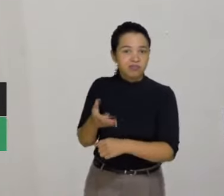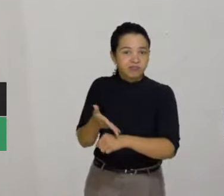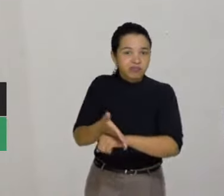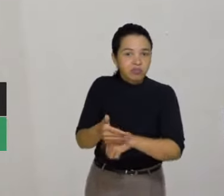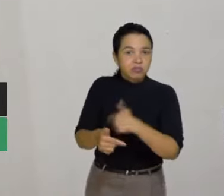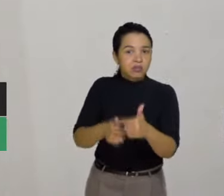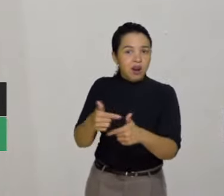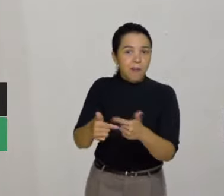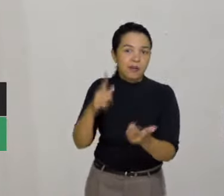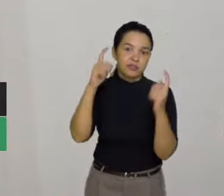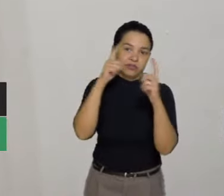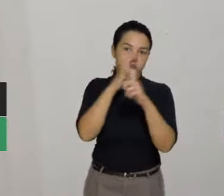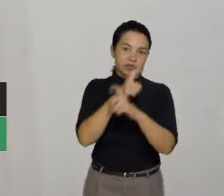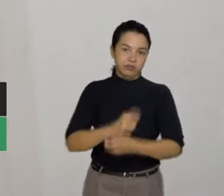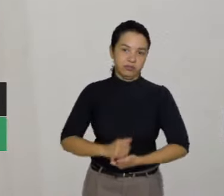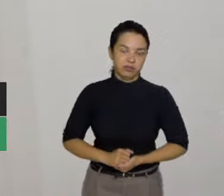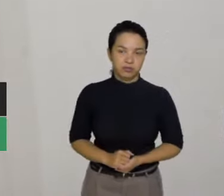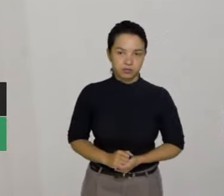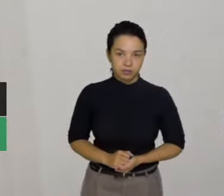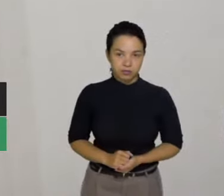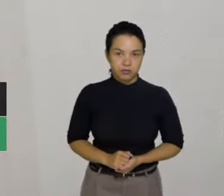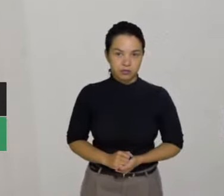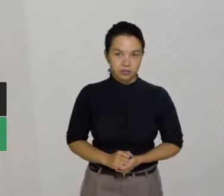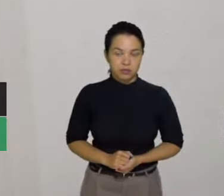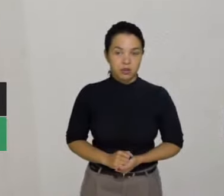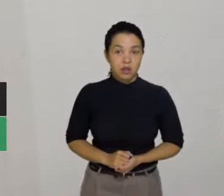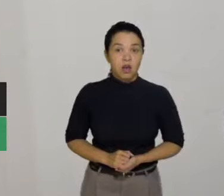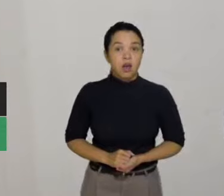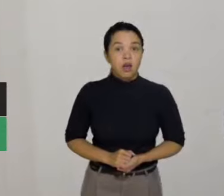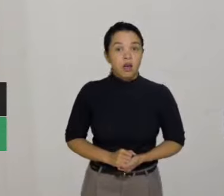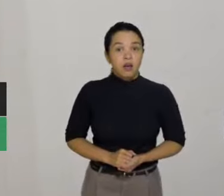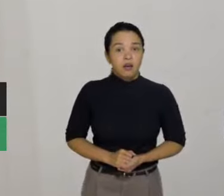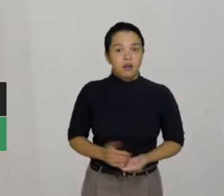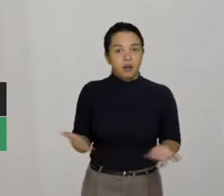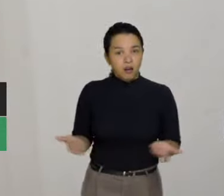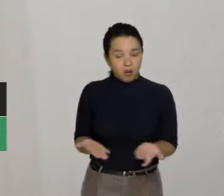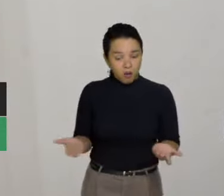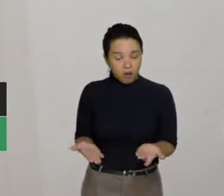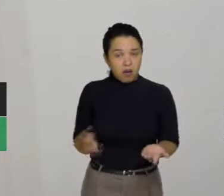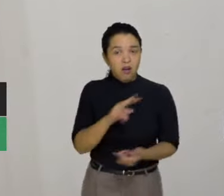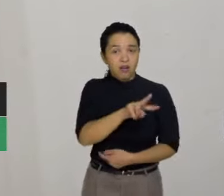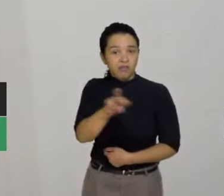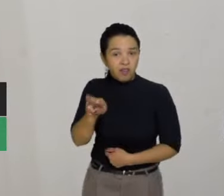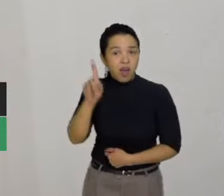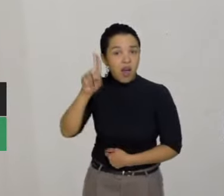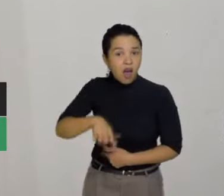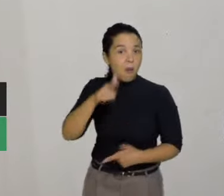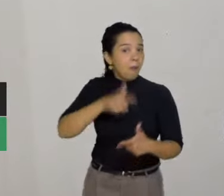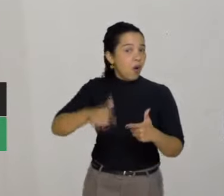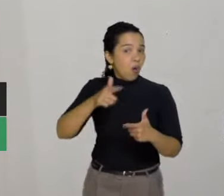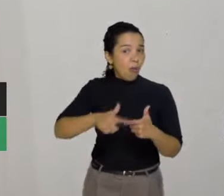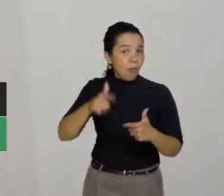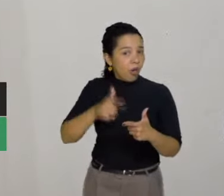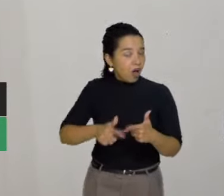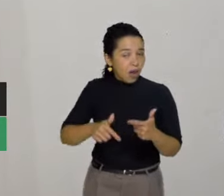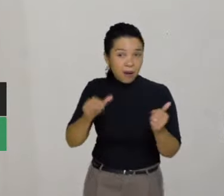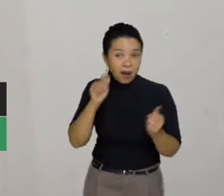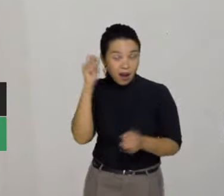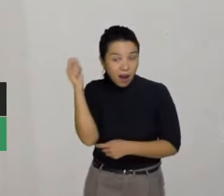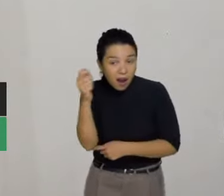no mundo do trabalho. Isso se transformou em um problema crônico no nosso país, que,